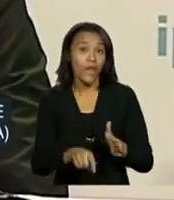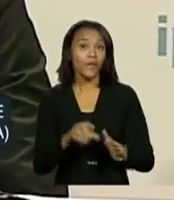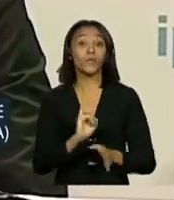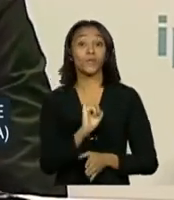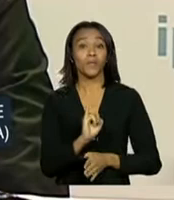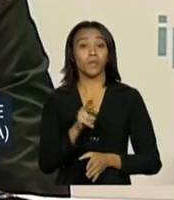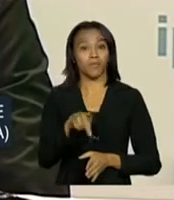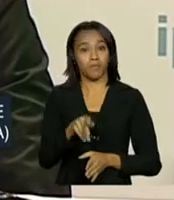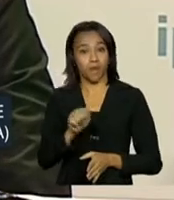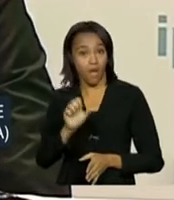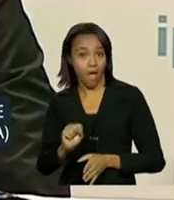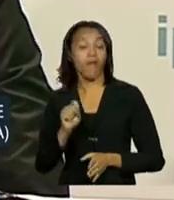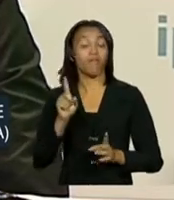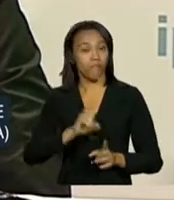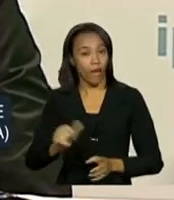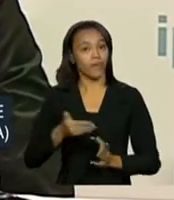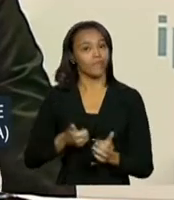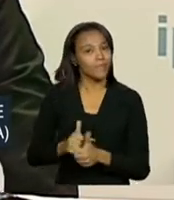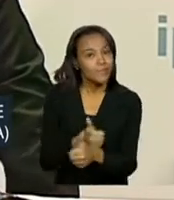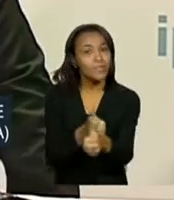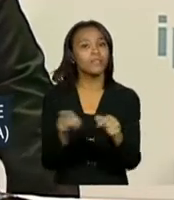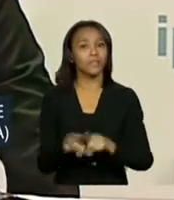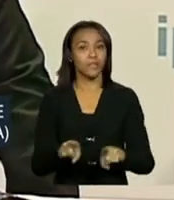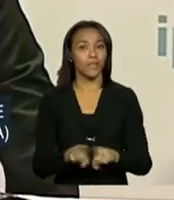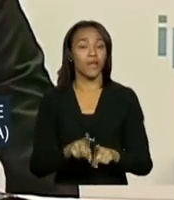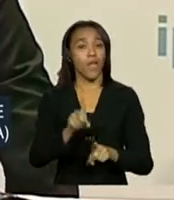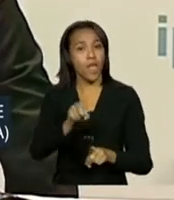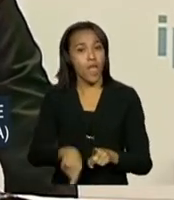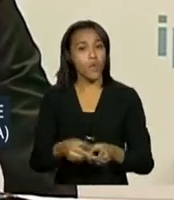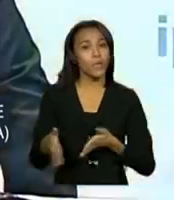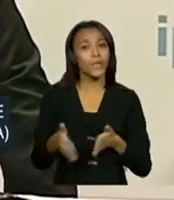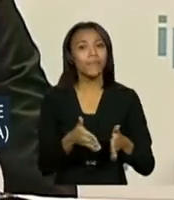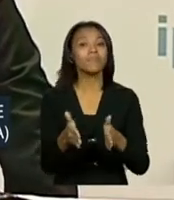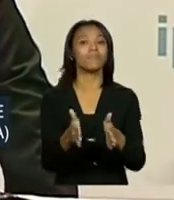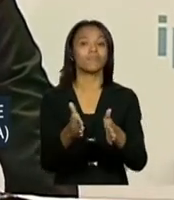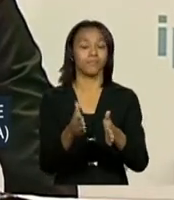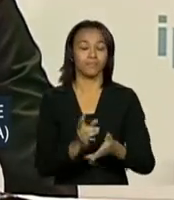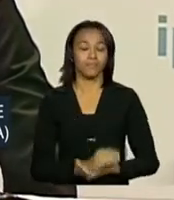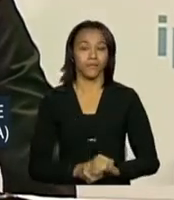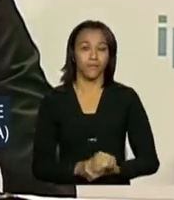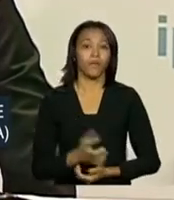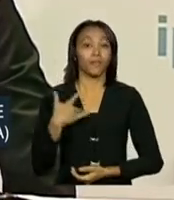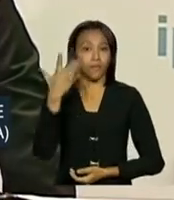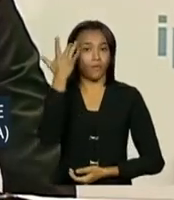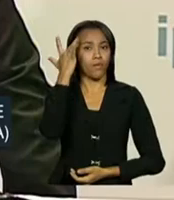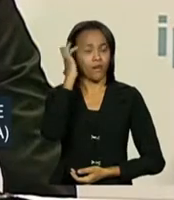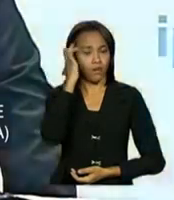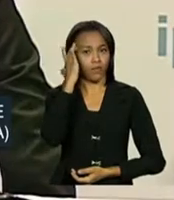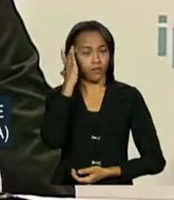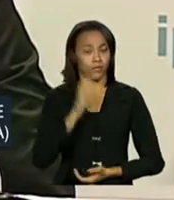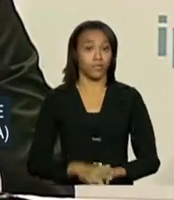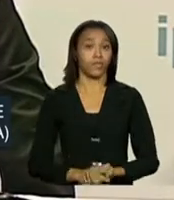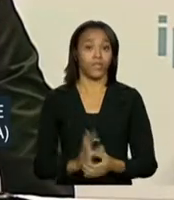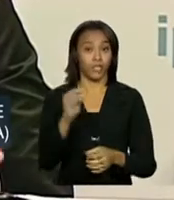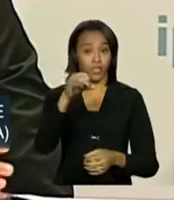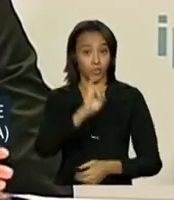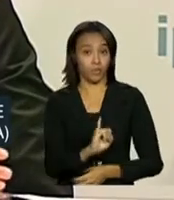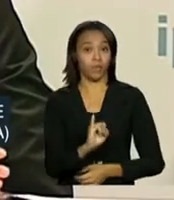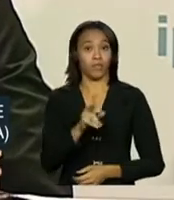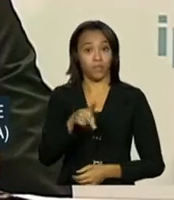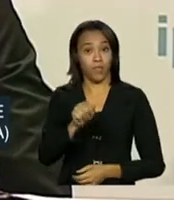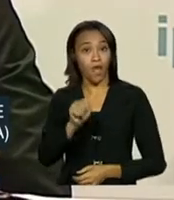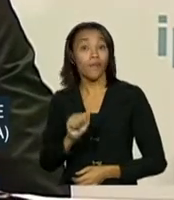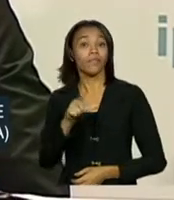IPEA deve seguir, no meu entender. É uma espécie de um caminho do meio. Eu acho que a casa, ela tem uma